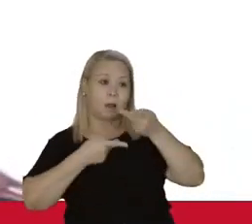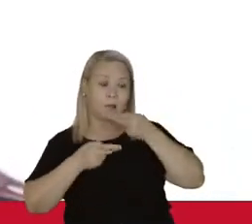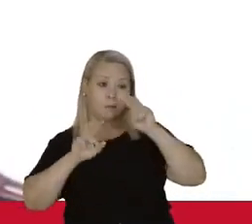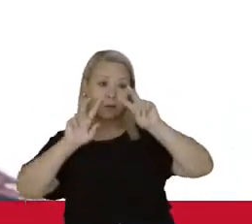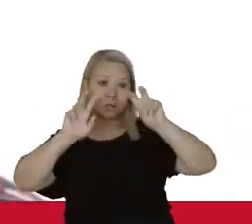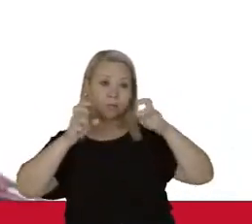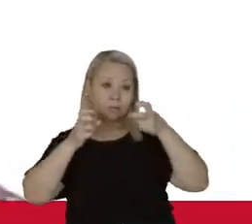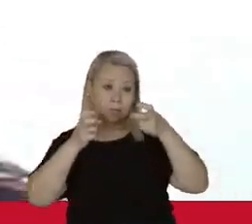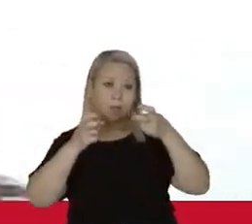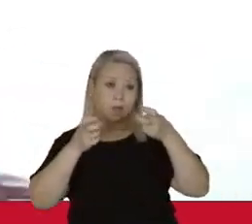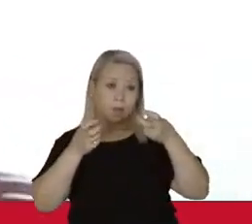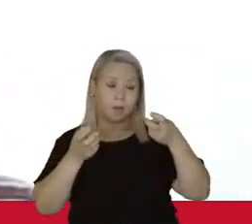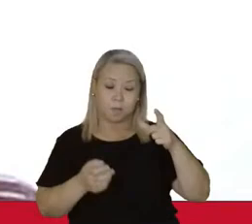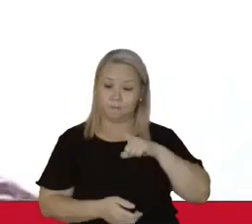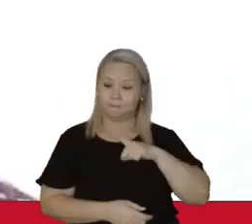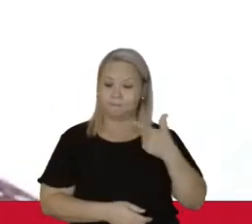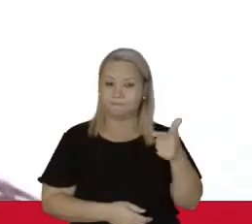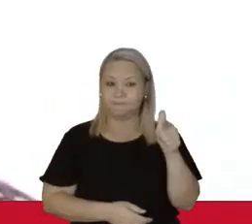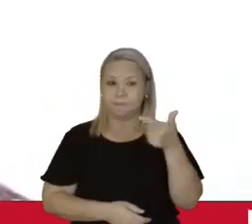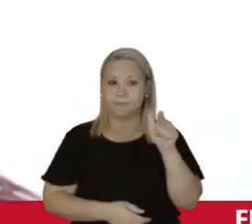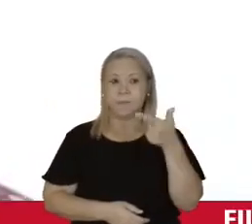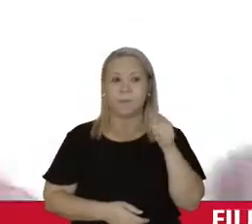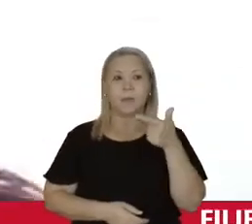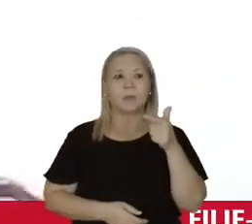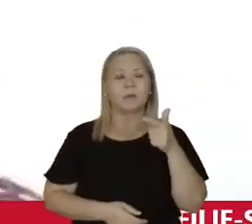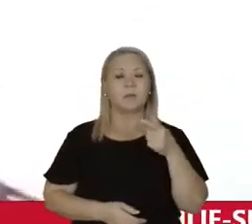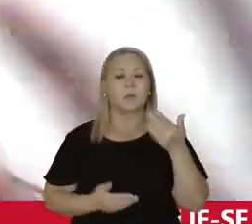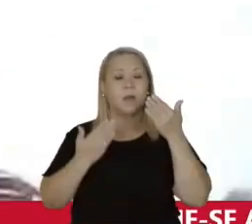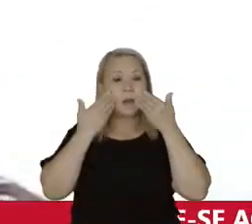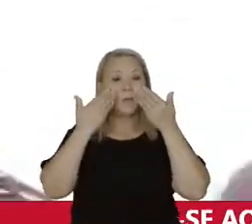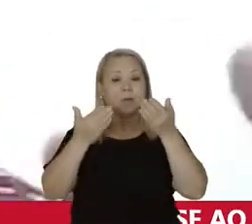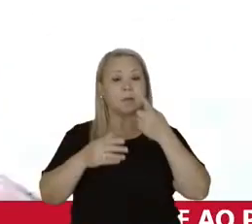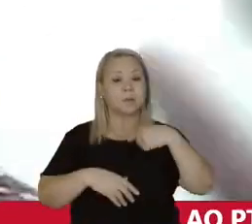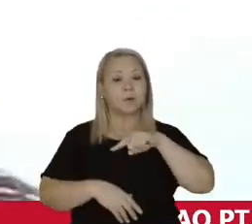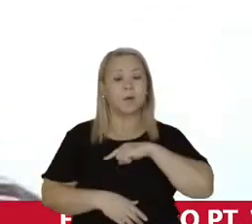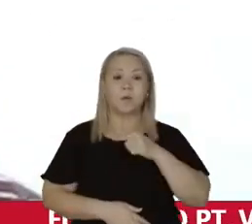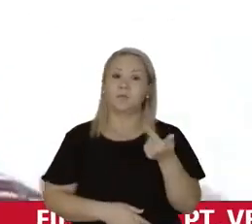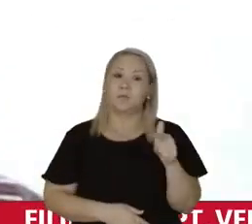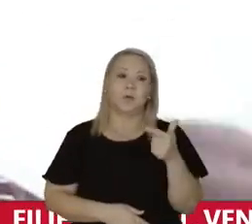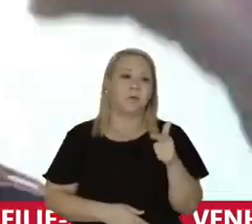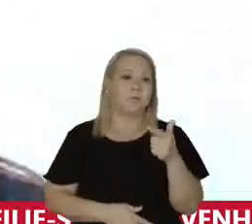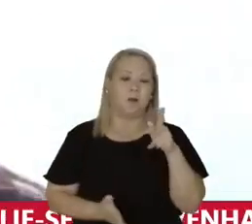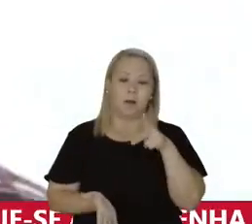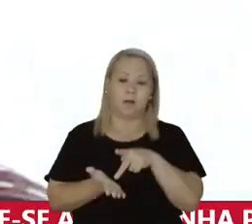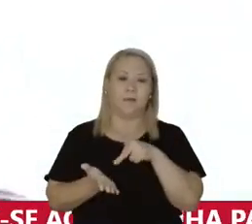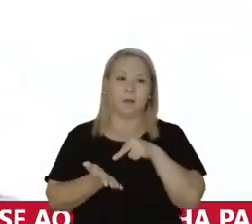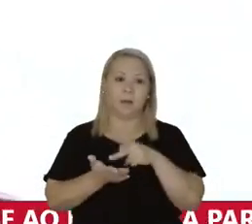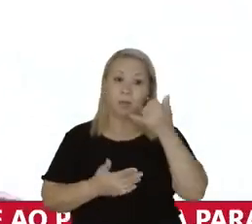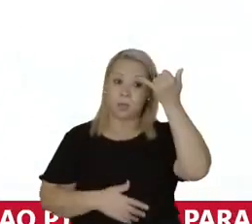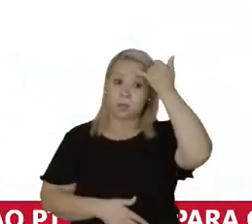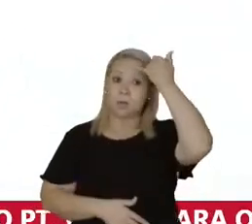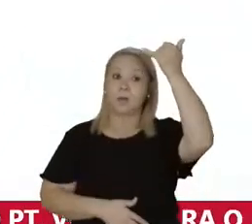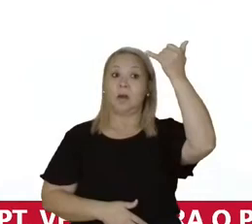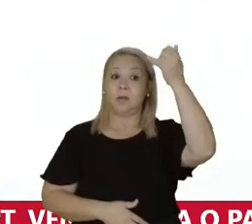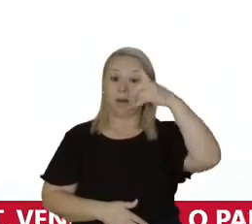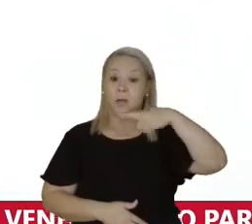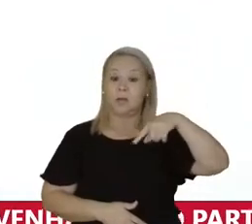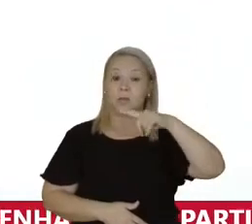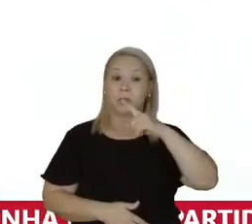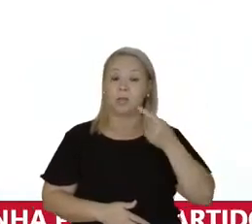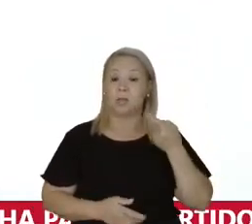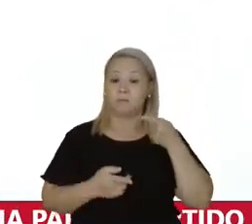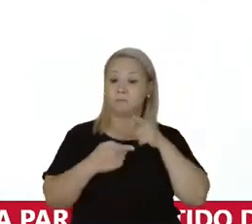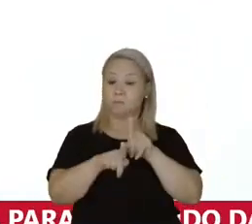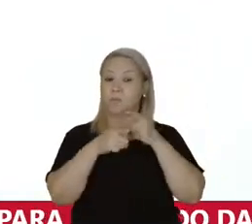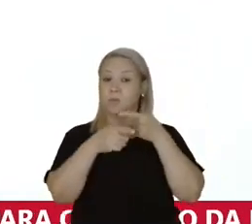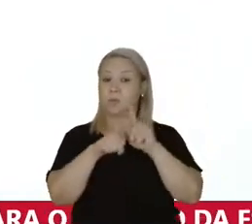que não existe, né? Que é apresentado para a gente, mas que ele não existe, ele existe na ideia de quem nos acusa